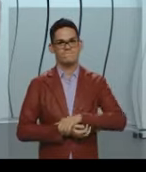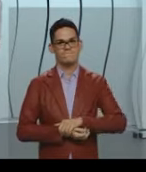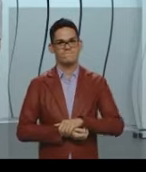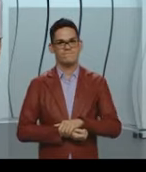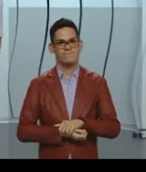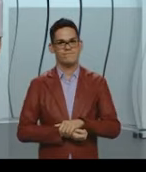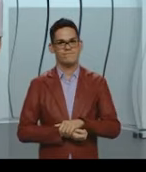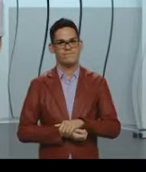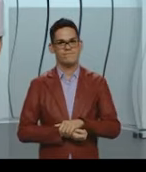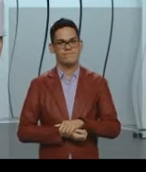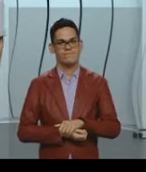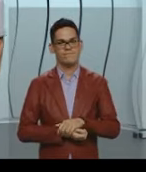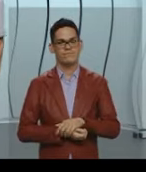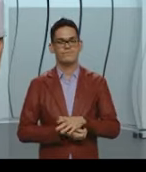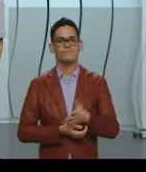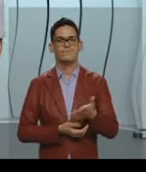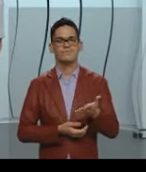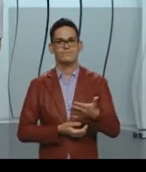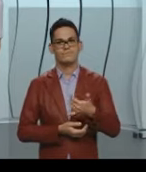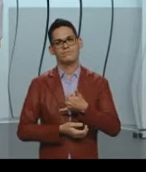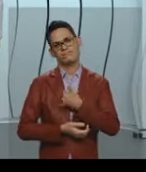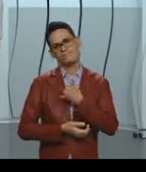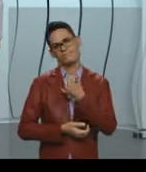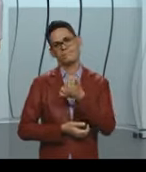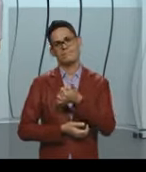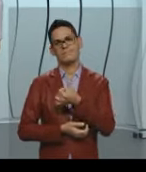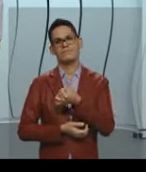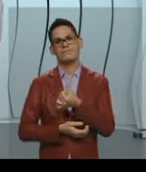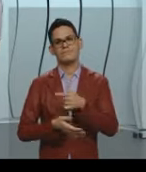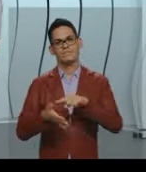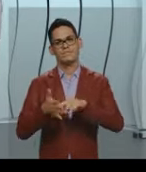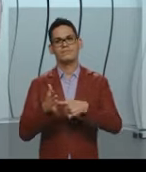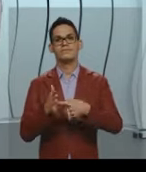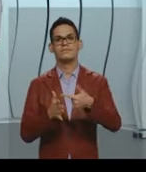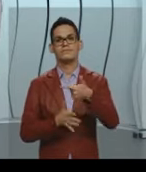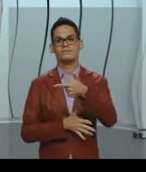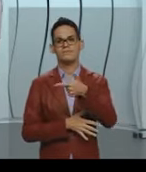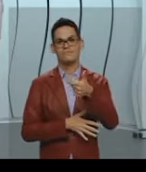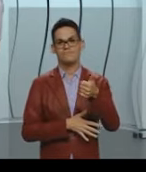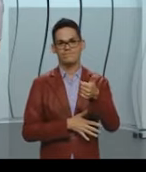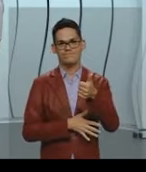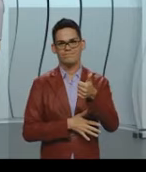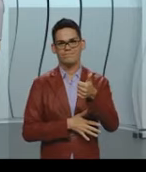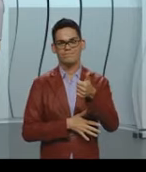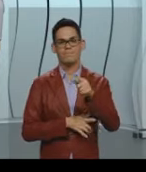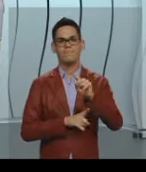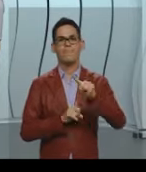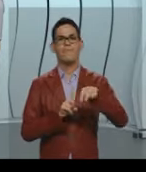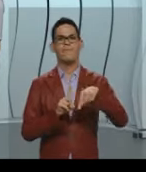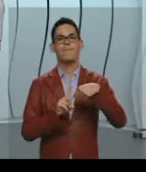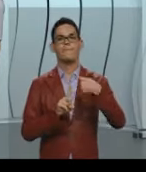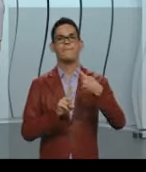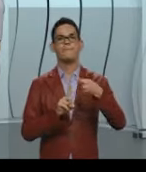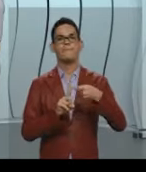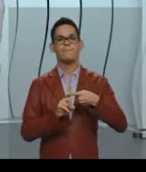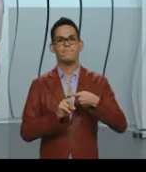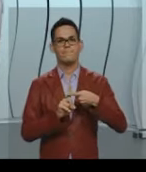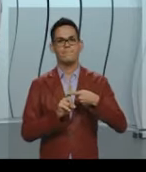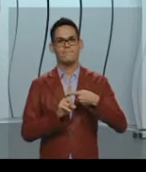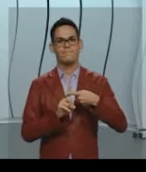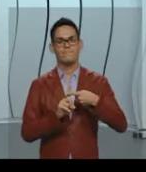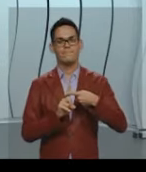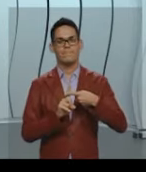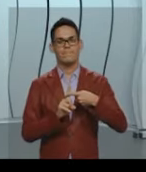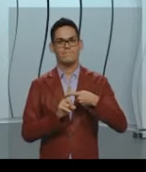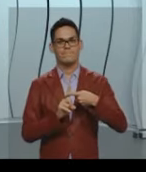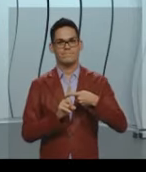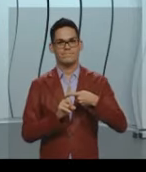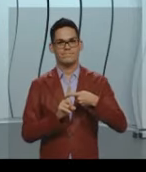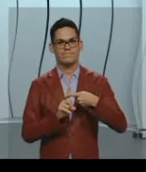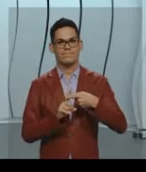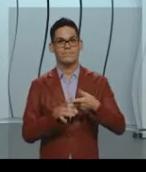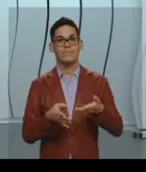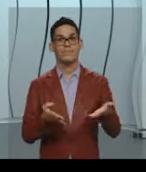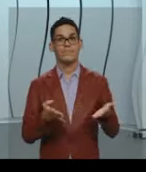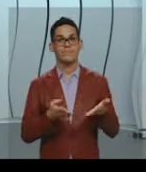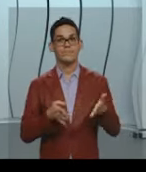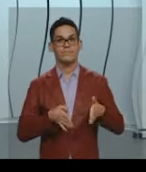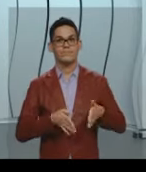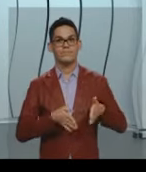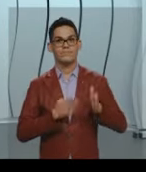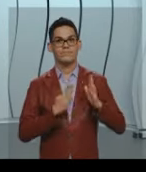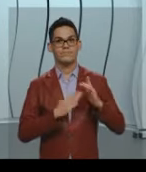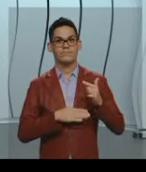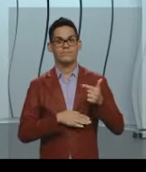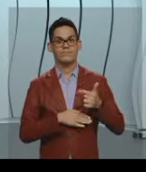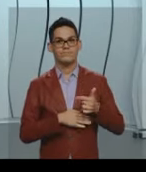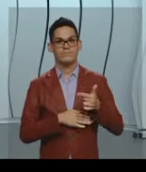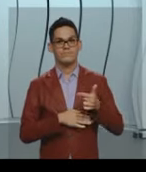alunos que eu tenho, no caso, com 16 anos. Então vezes 12. Mais, agora a segunda coluna,